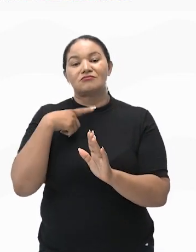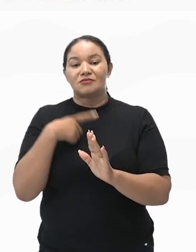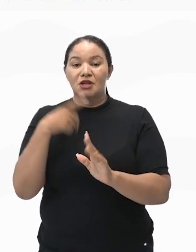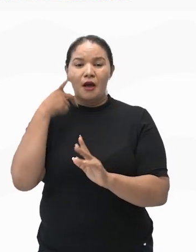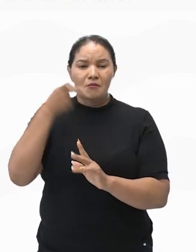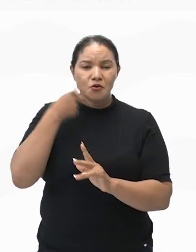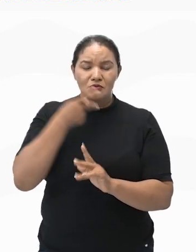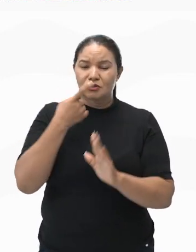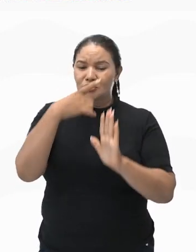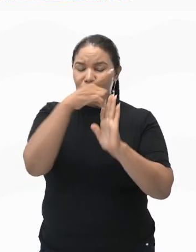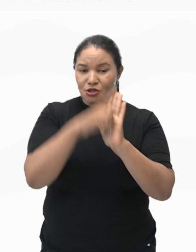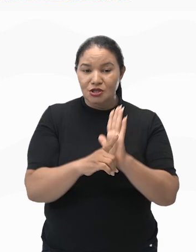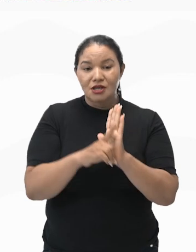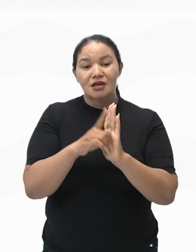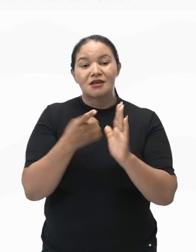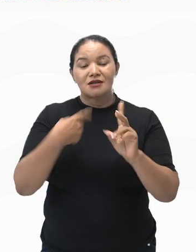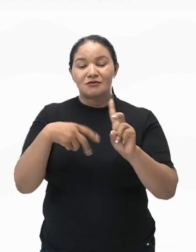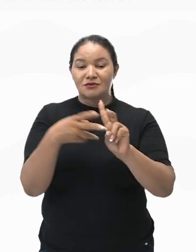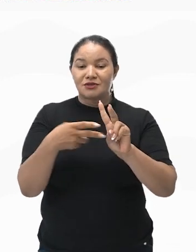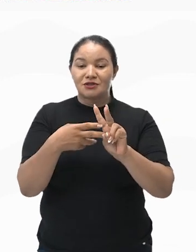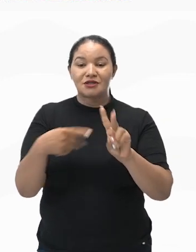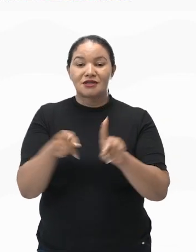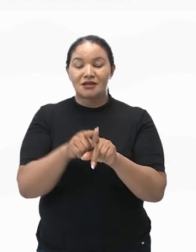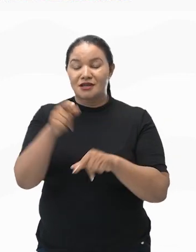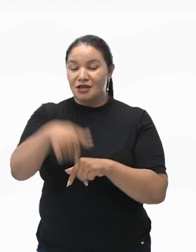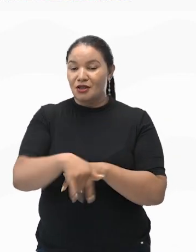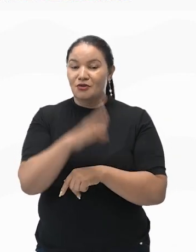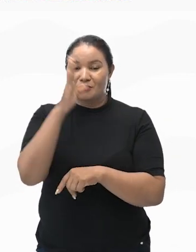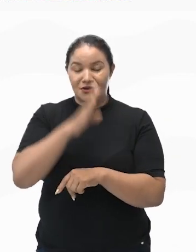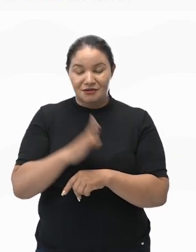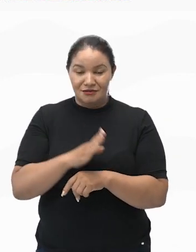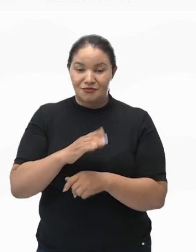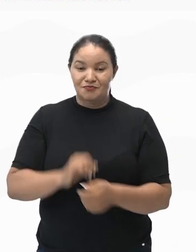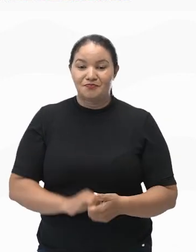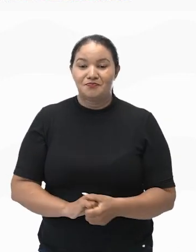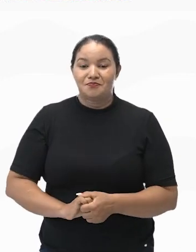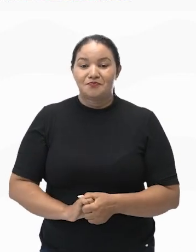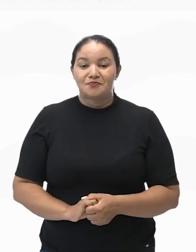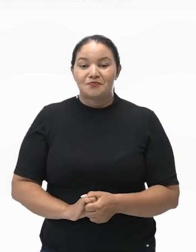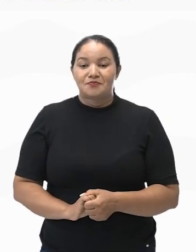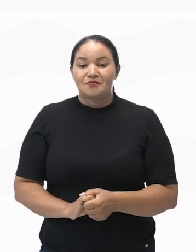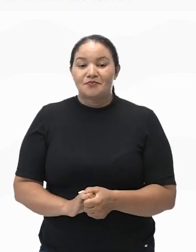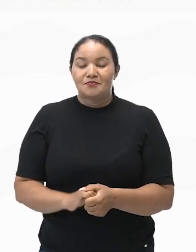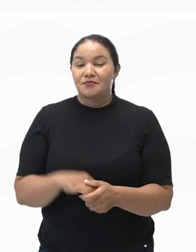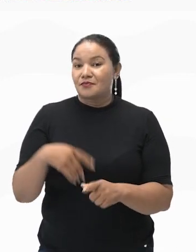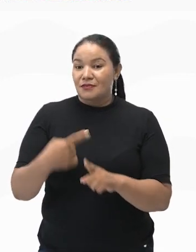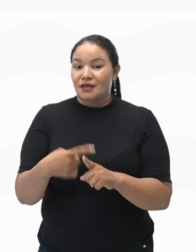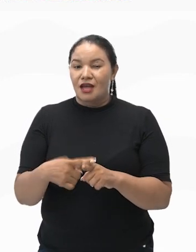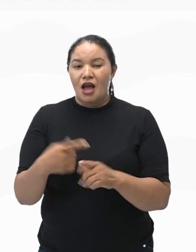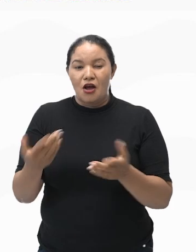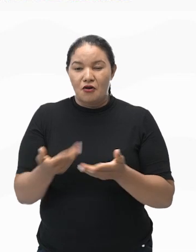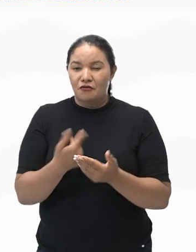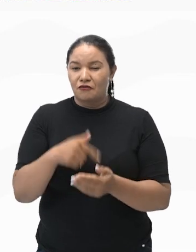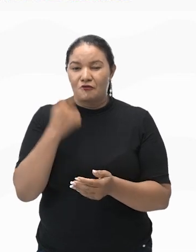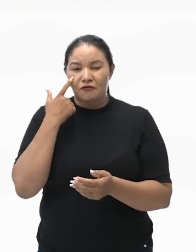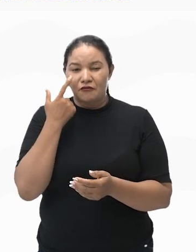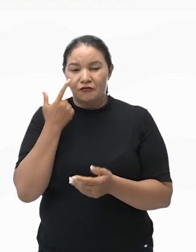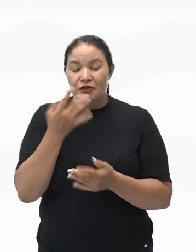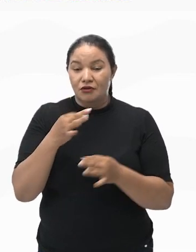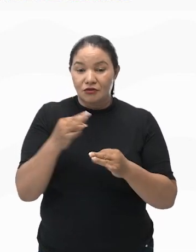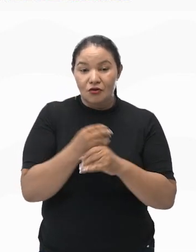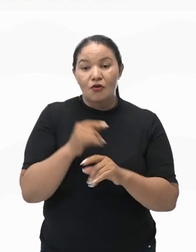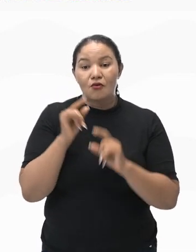de direitos indígenas aqui no nosso Brasil. Até porque, pessoal, como a gente vai ver na próxima tela, as